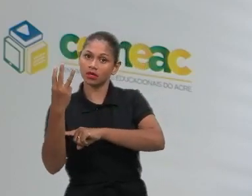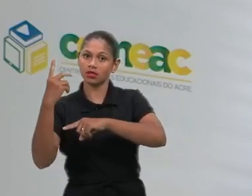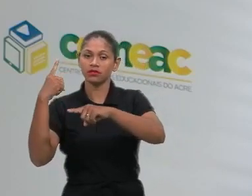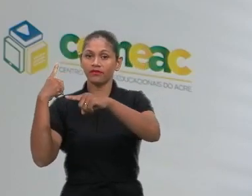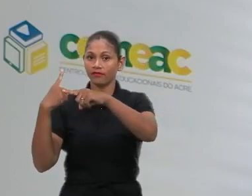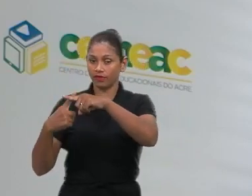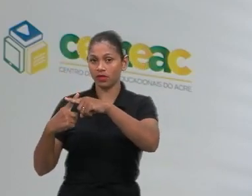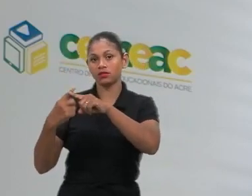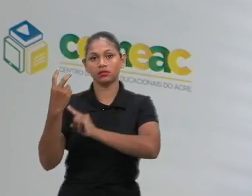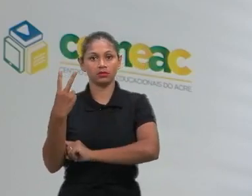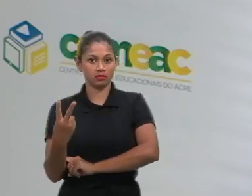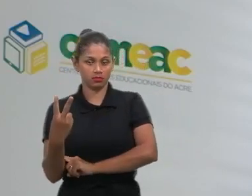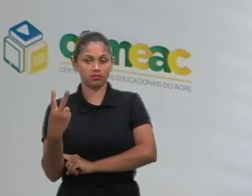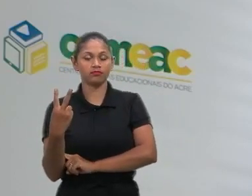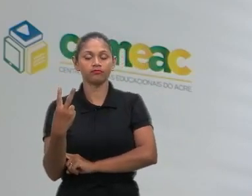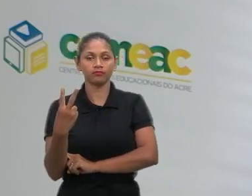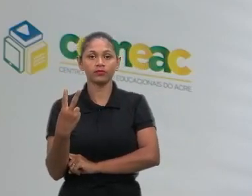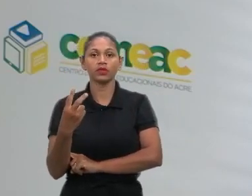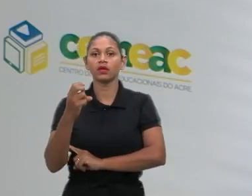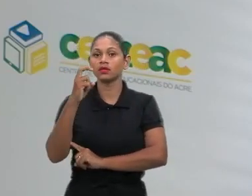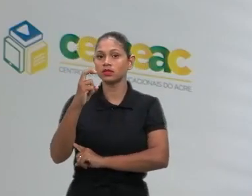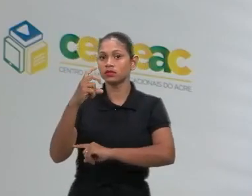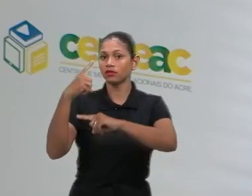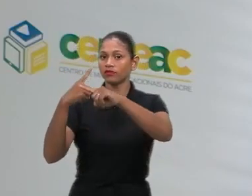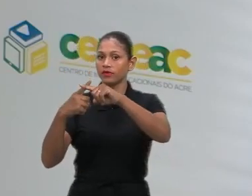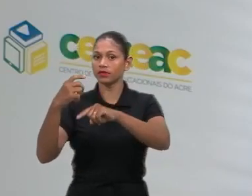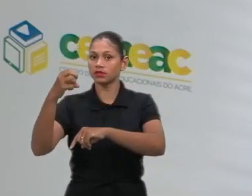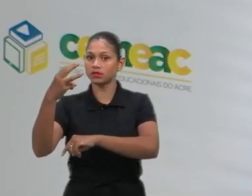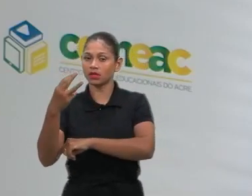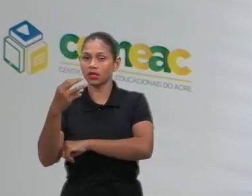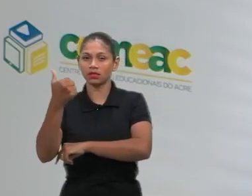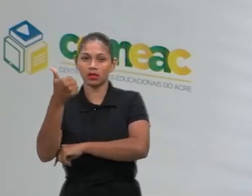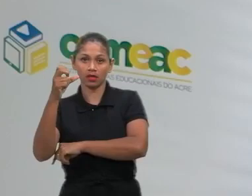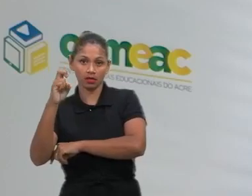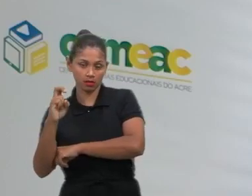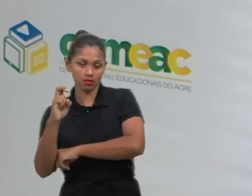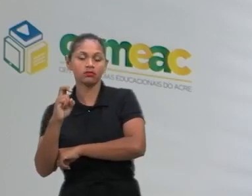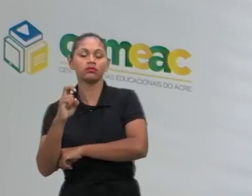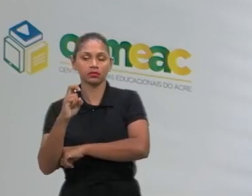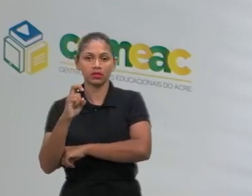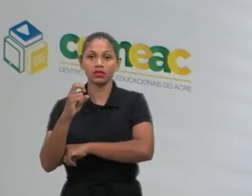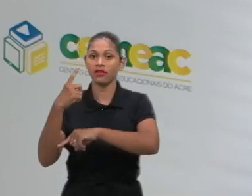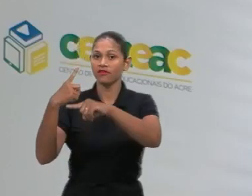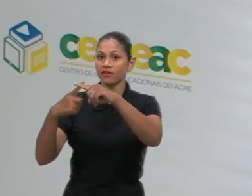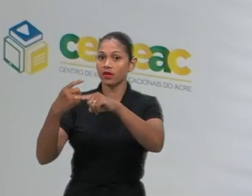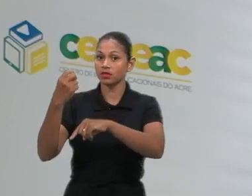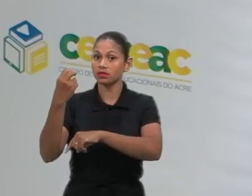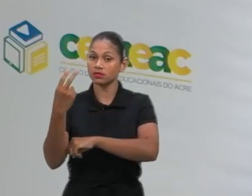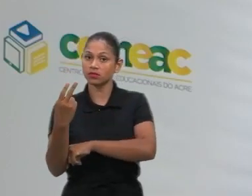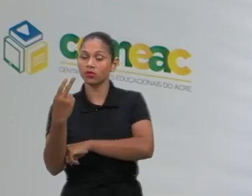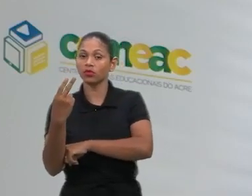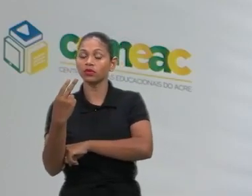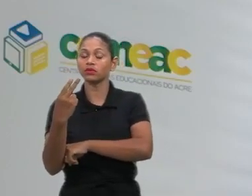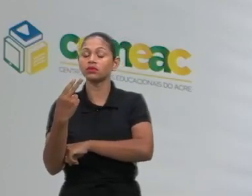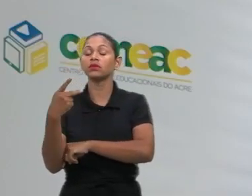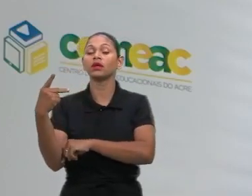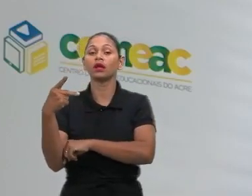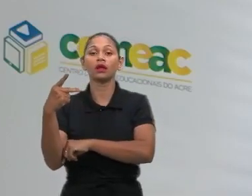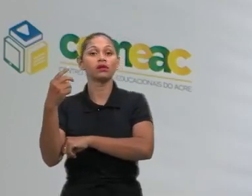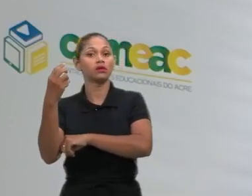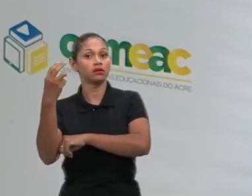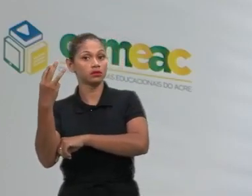calças vezes 2 sapatos. 5 vezes 3, que é 15, vezes 2, que é 30. Então, existem 30 maneiras diferentes de eu me